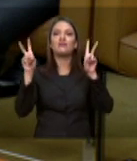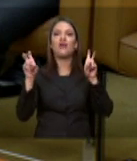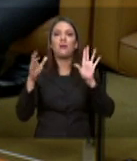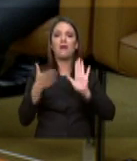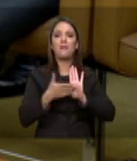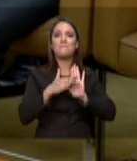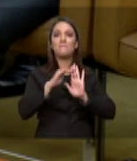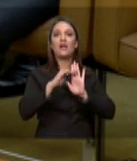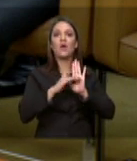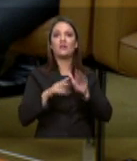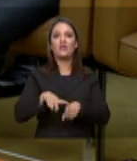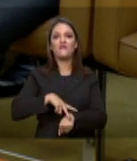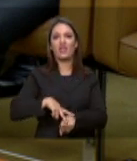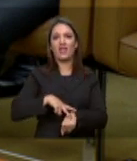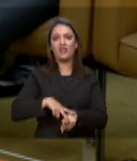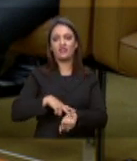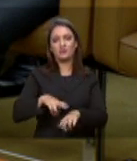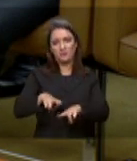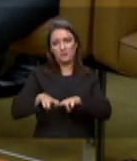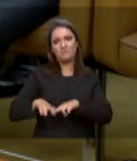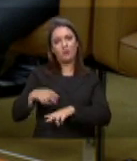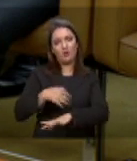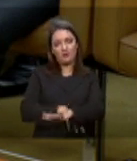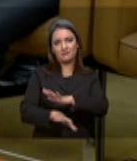pauta verde.